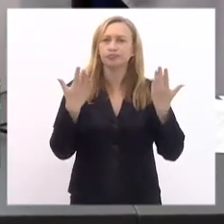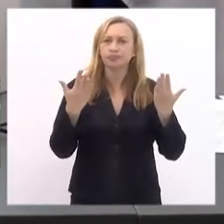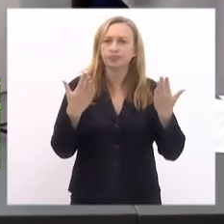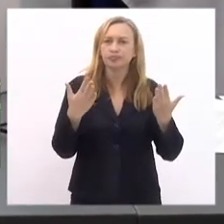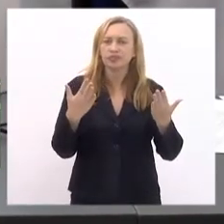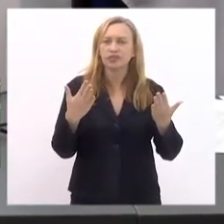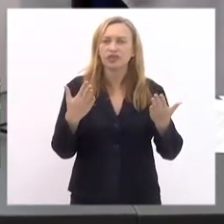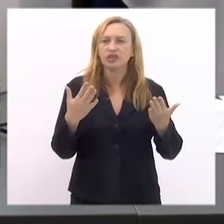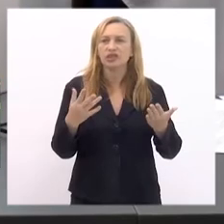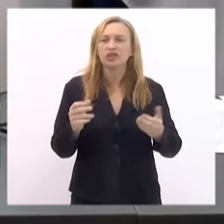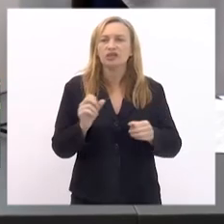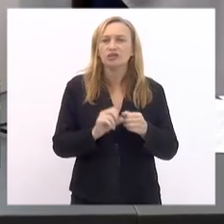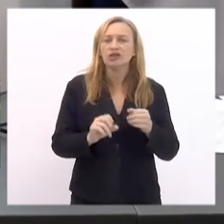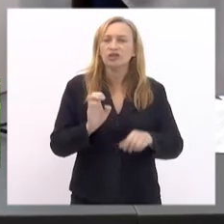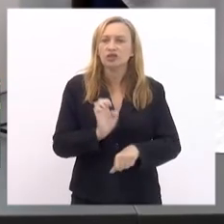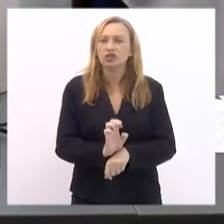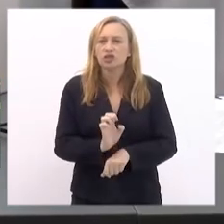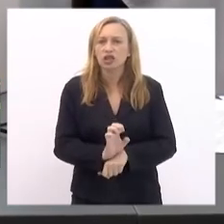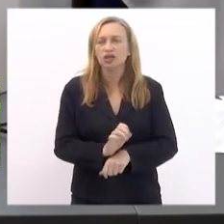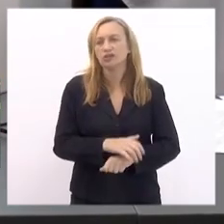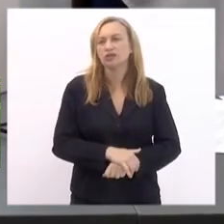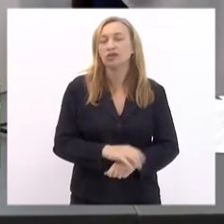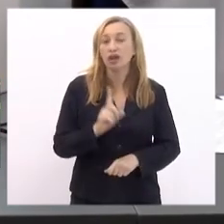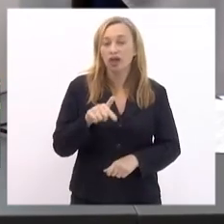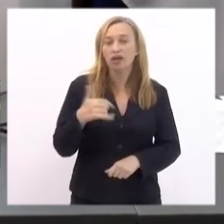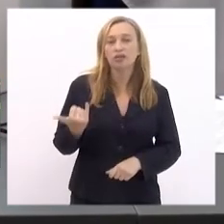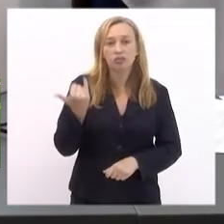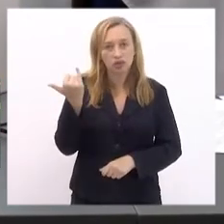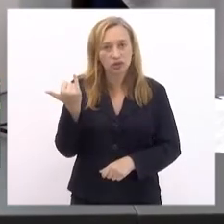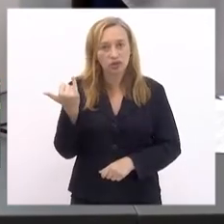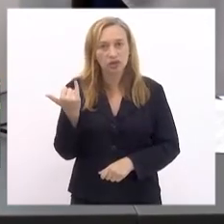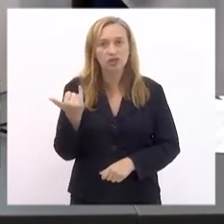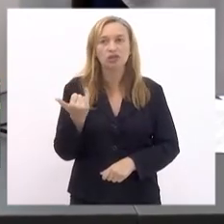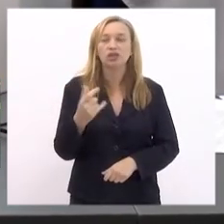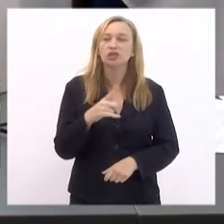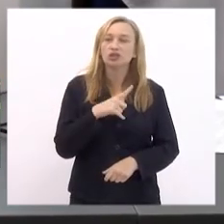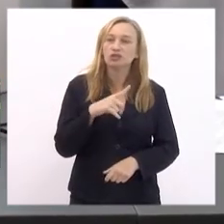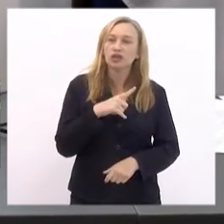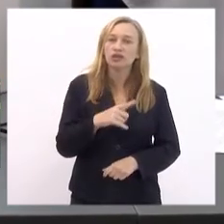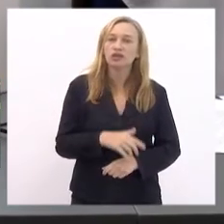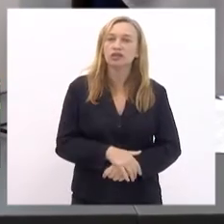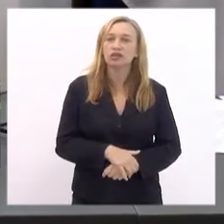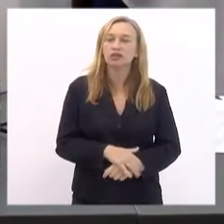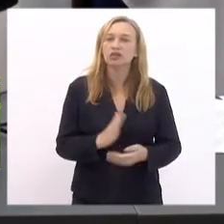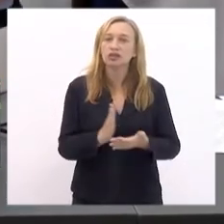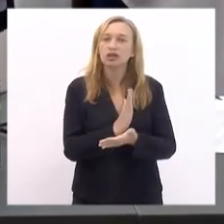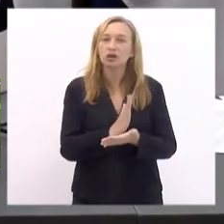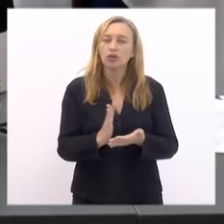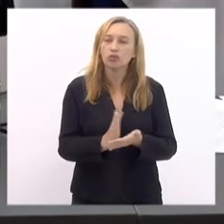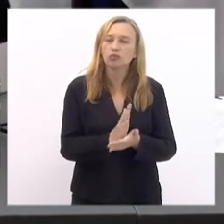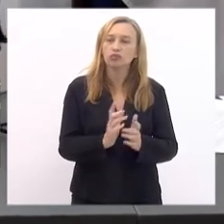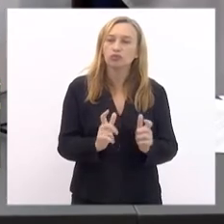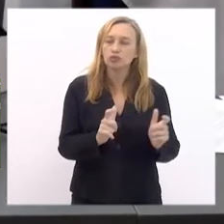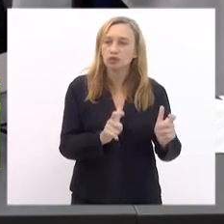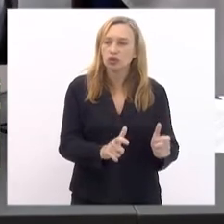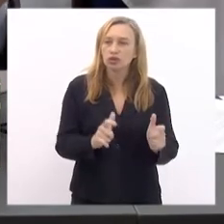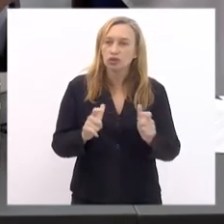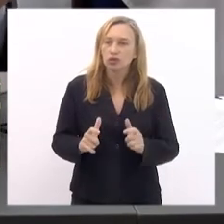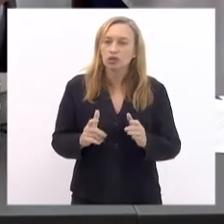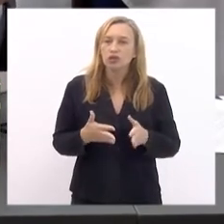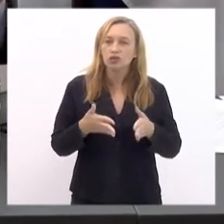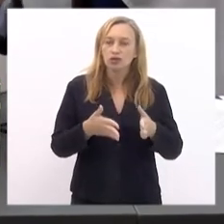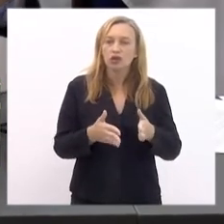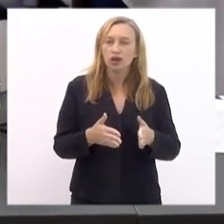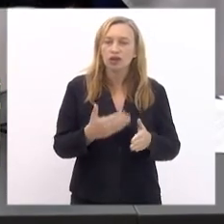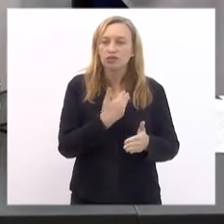nos eventos realizados pelo Estado. Ou seja, seria muito importante que houvesse, por parte de alguma instância, digamos, central do